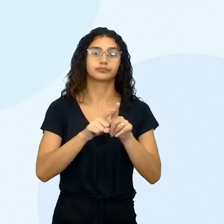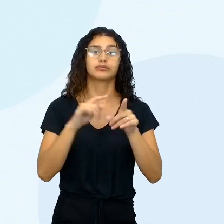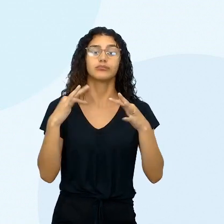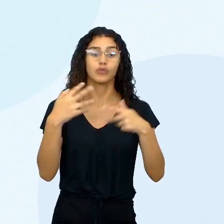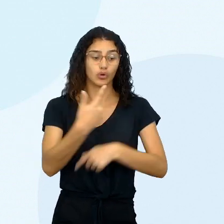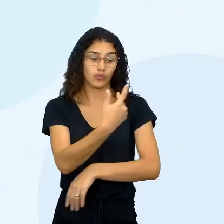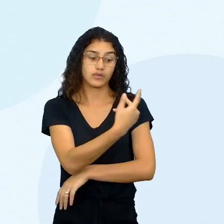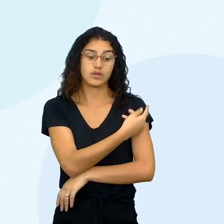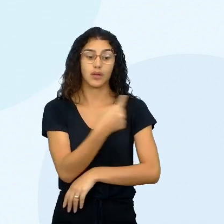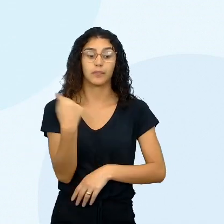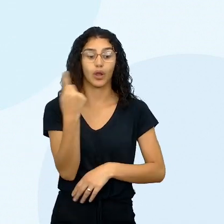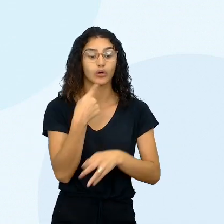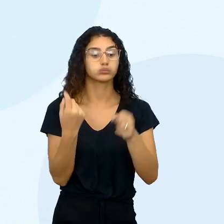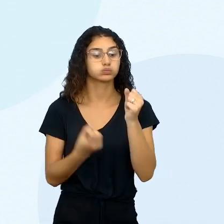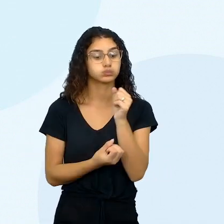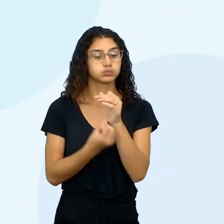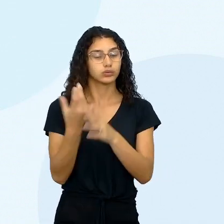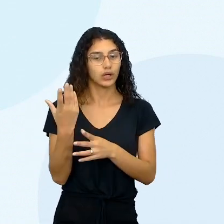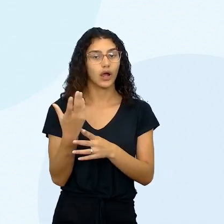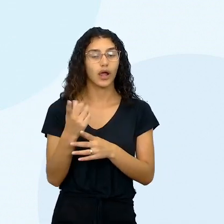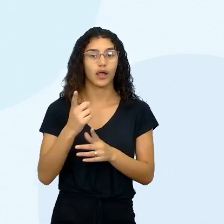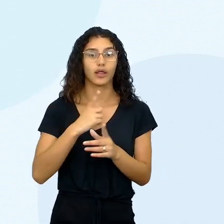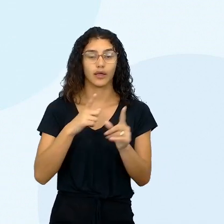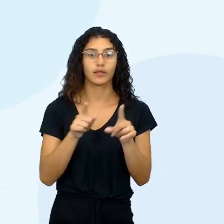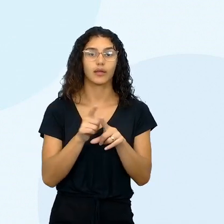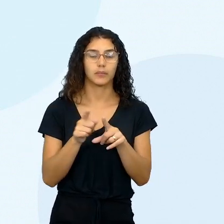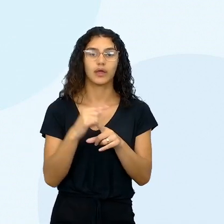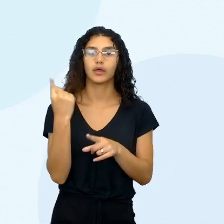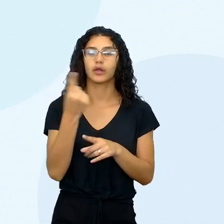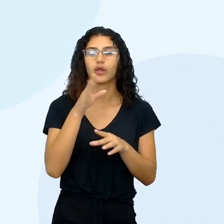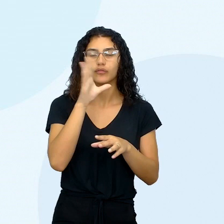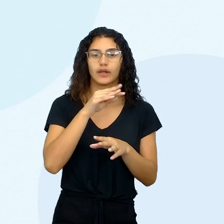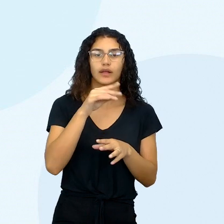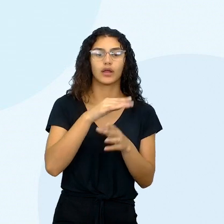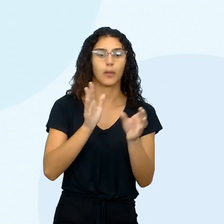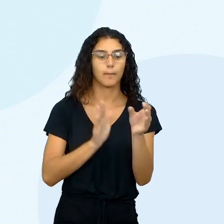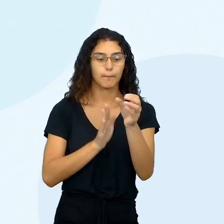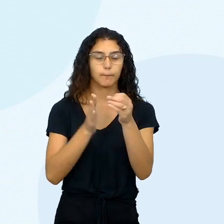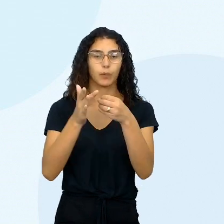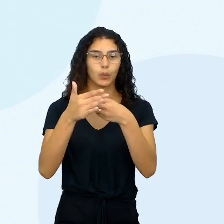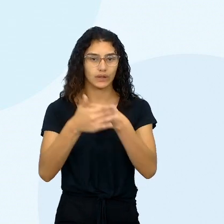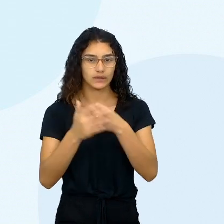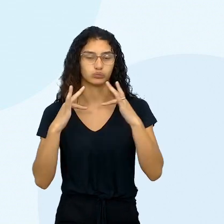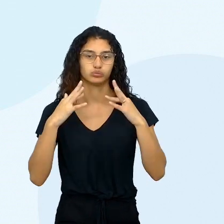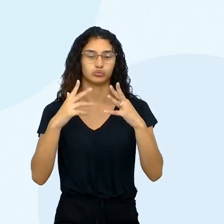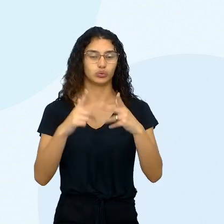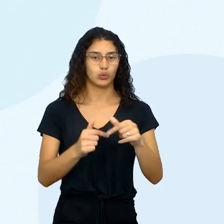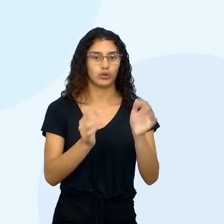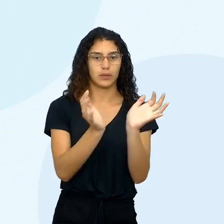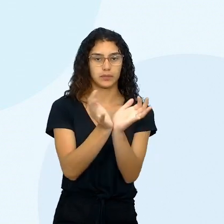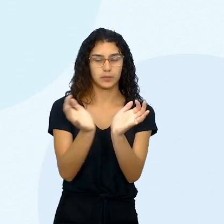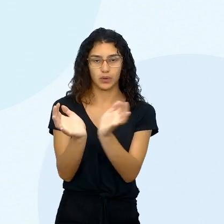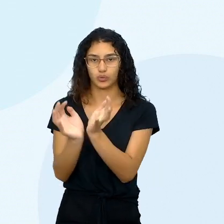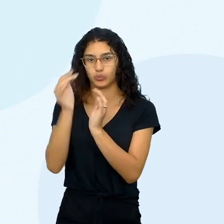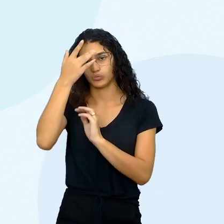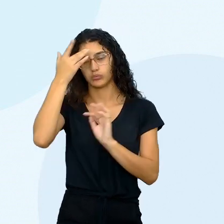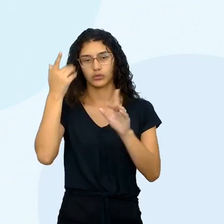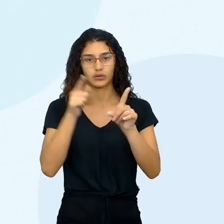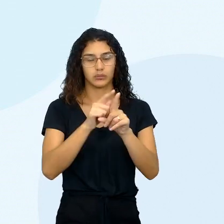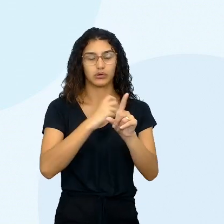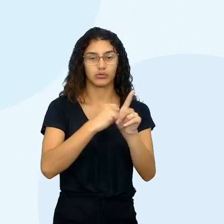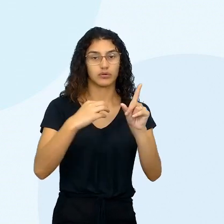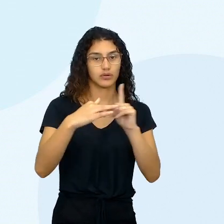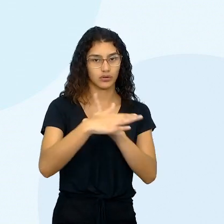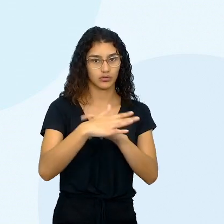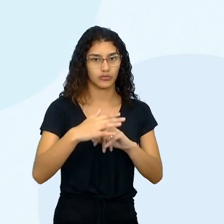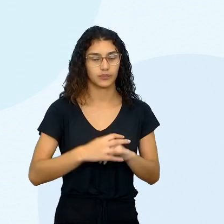vacinados para a gente criar esse efeito rebanho que a gente fala, né, de proteção de todo o nosso coletivo, de todas as nossas